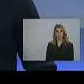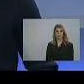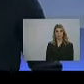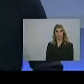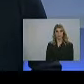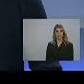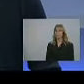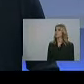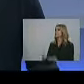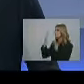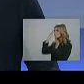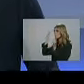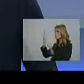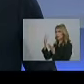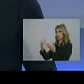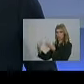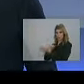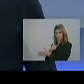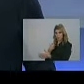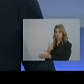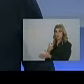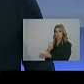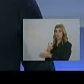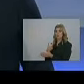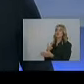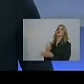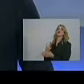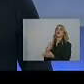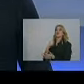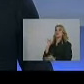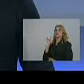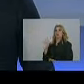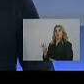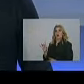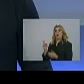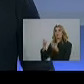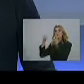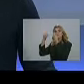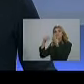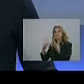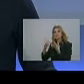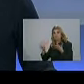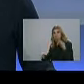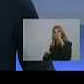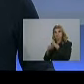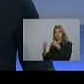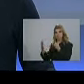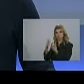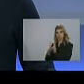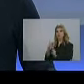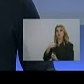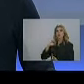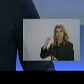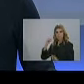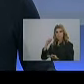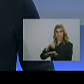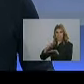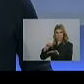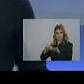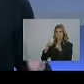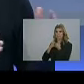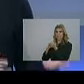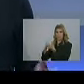Muito obrigado pela pergunta. Eu queria só aqui falar um pouquinho do que o Rômulo perguntou. Eu fui secretário de esporte da Prefeitura do Rio